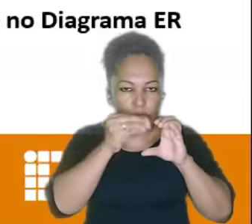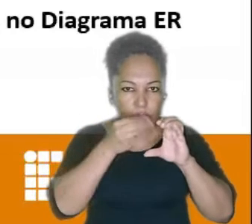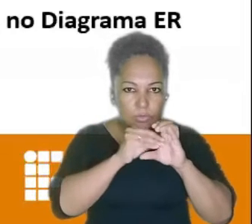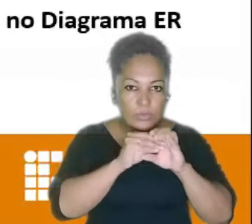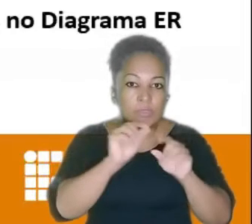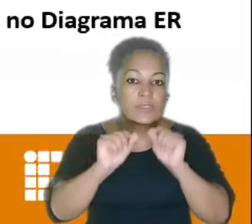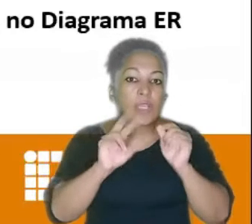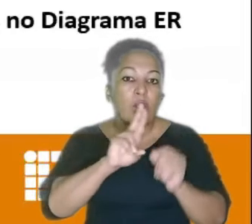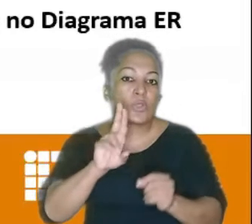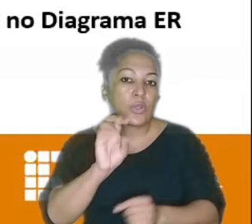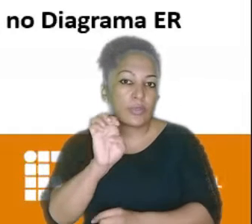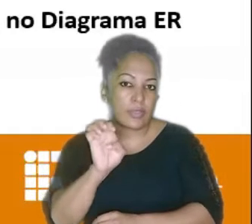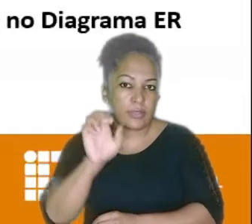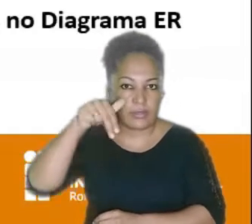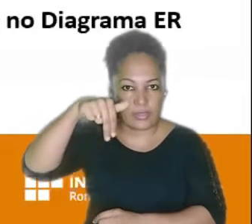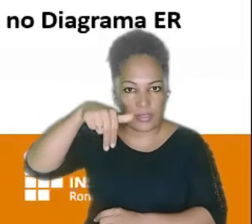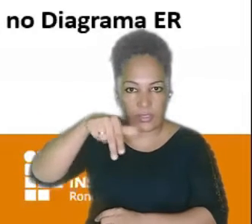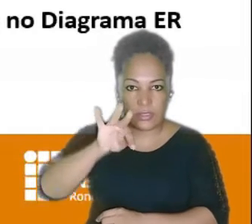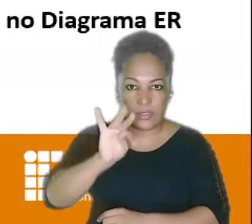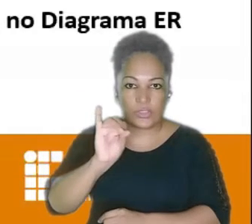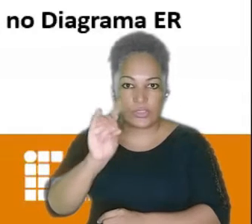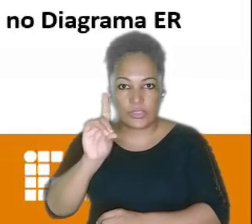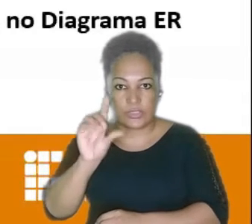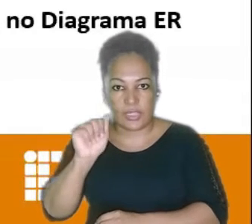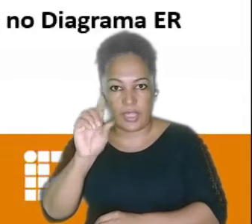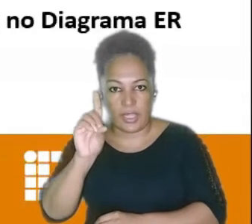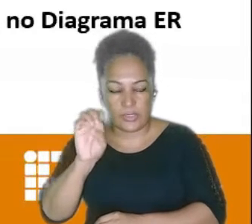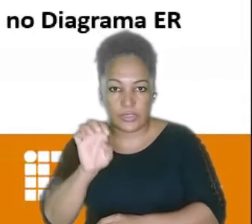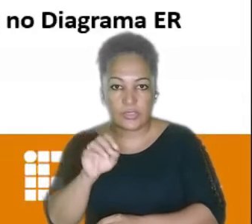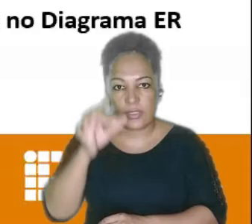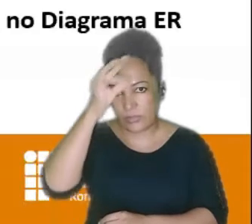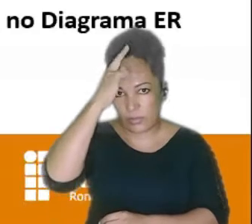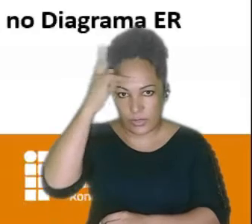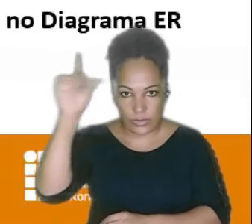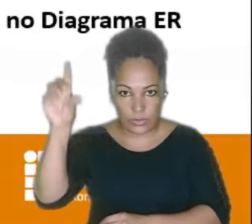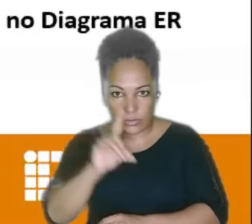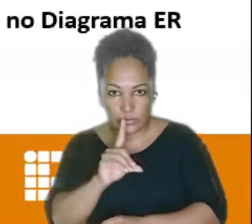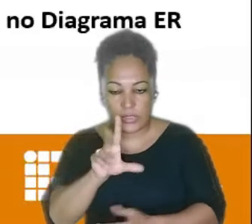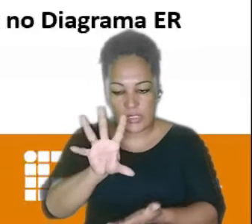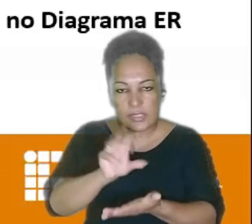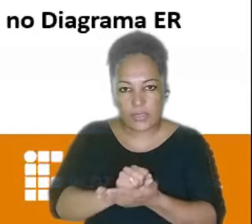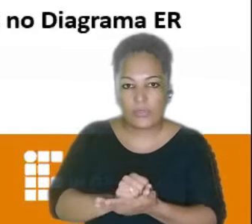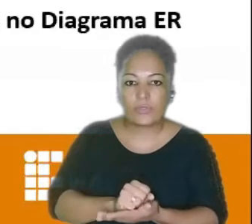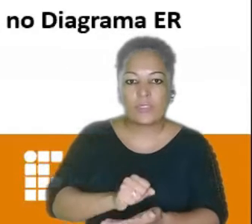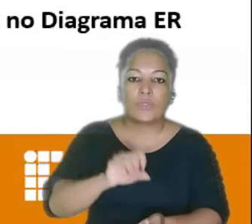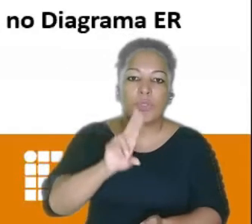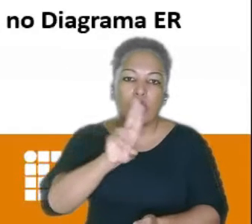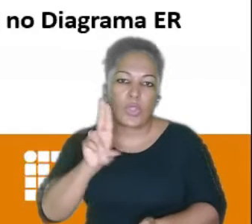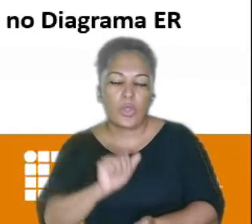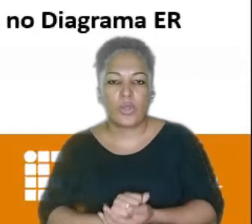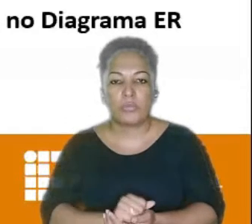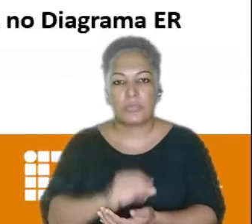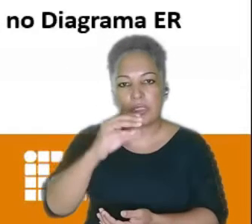estrutura é a entidade, tá? Então, aqui tem uma função cadastrar cliente, que está salvando nome, CPF, celular, tipo